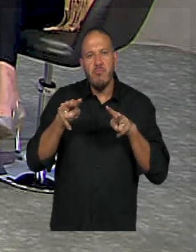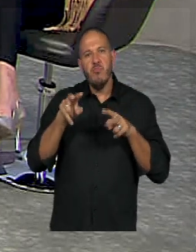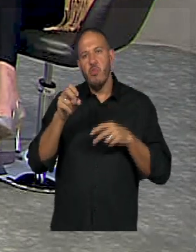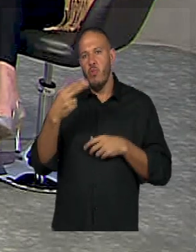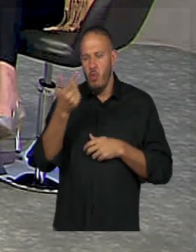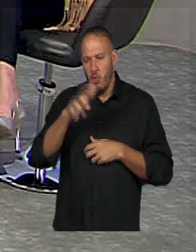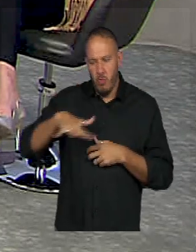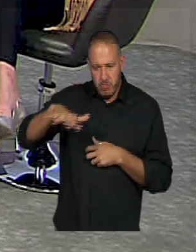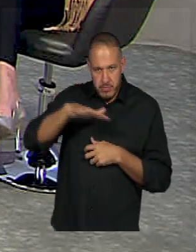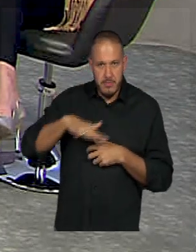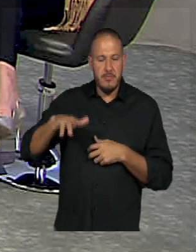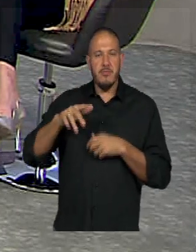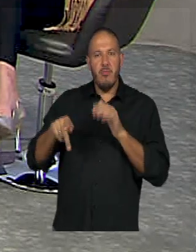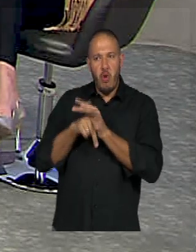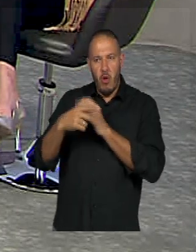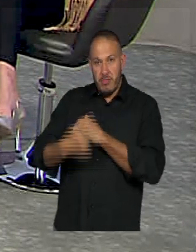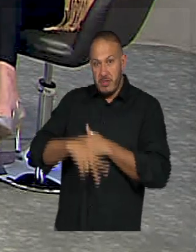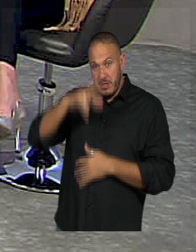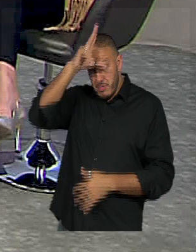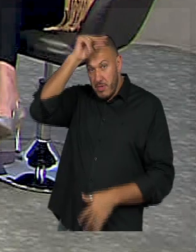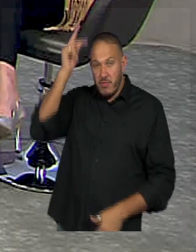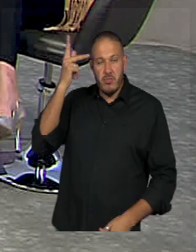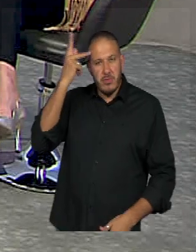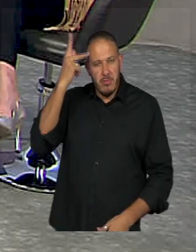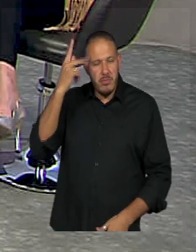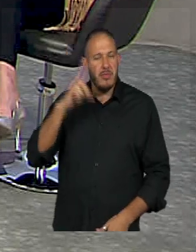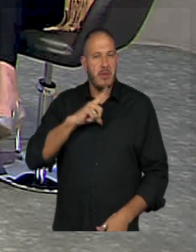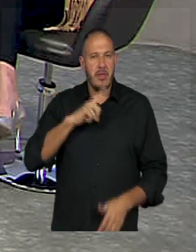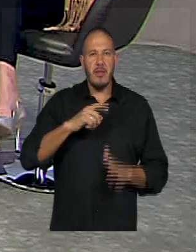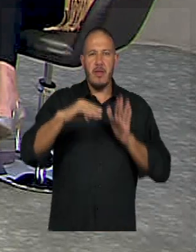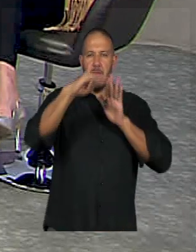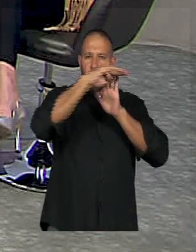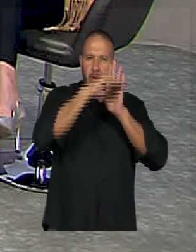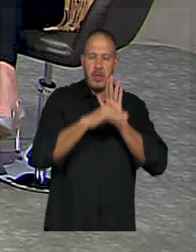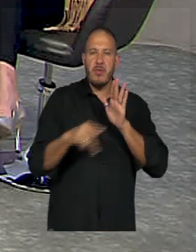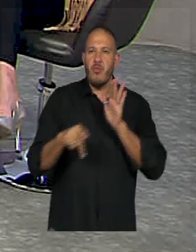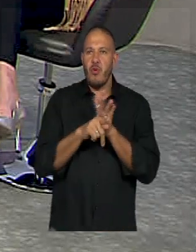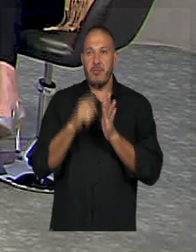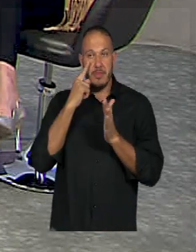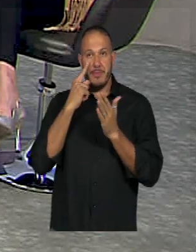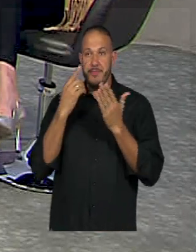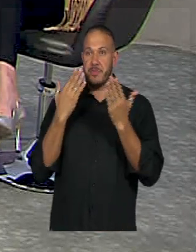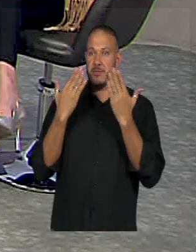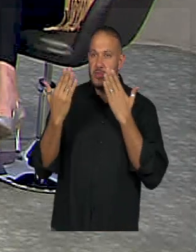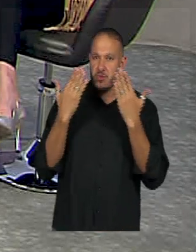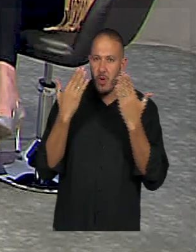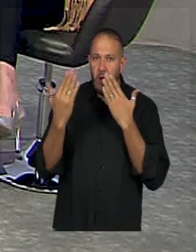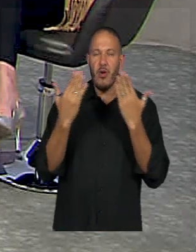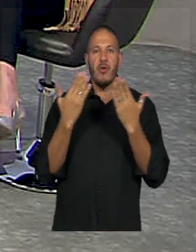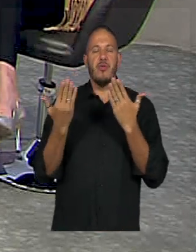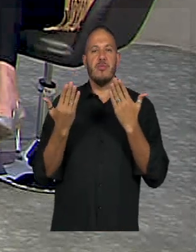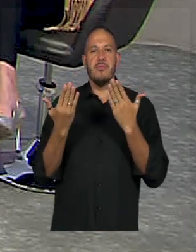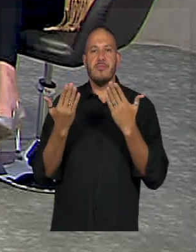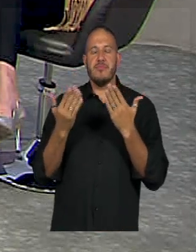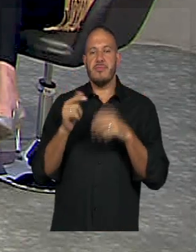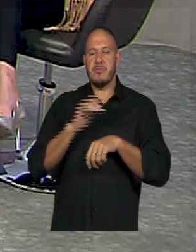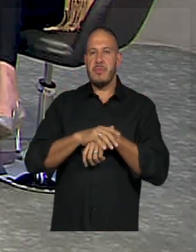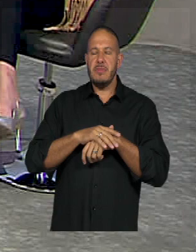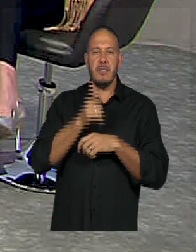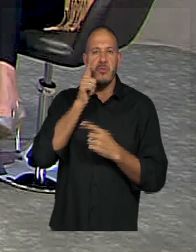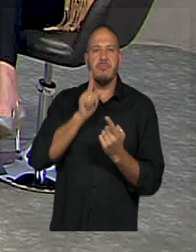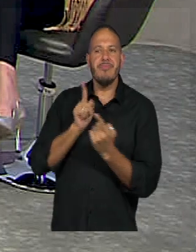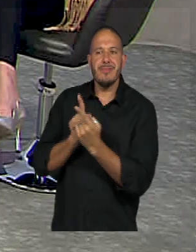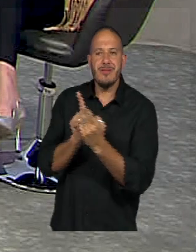Paulo tem um programa de psicologia, de psicólogos, para dar atendimento